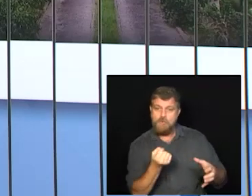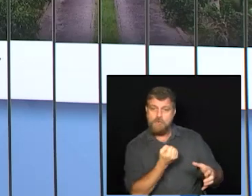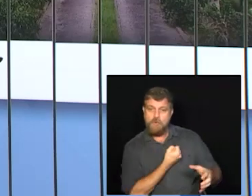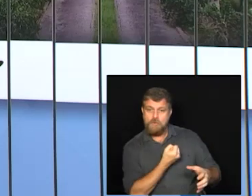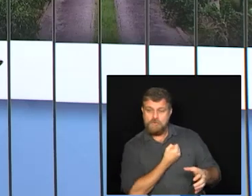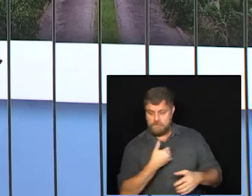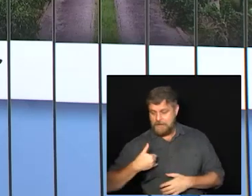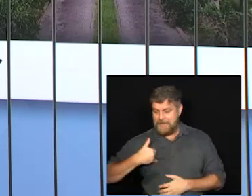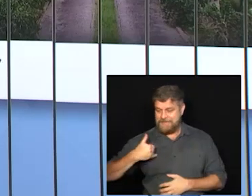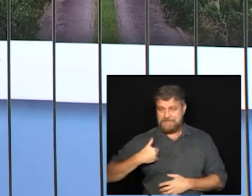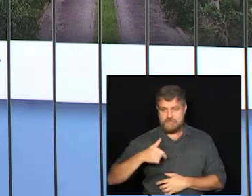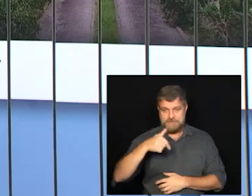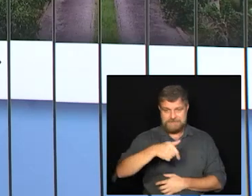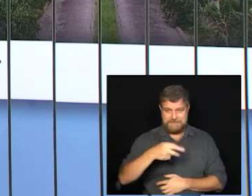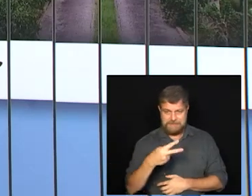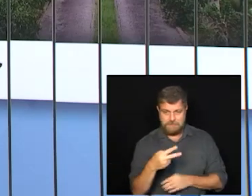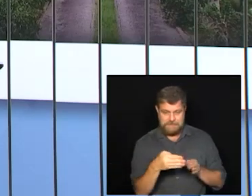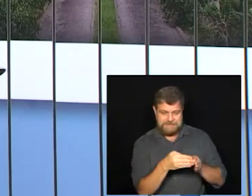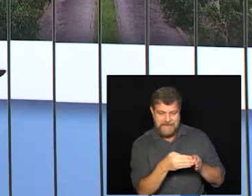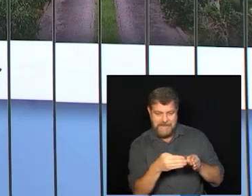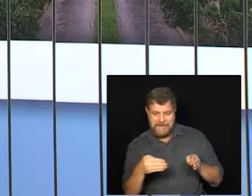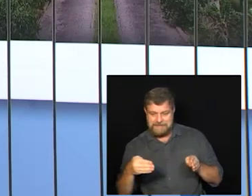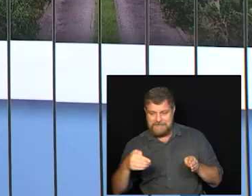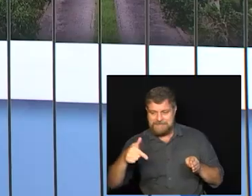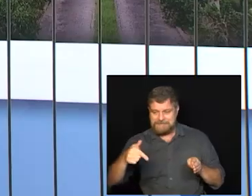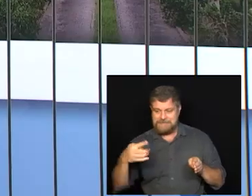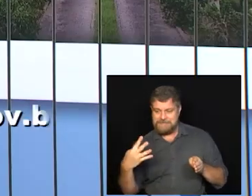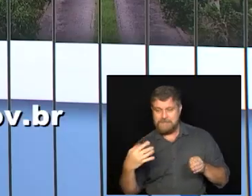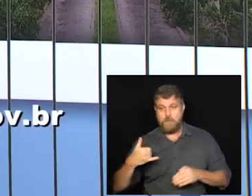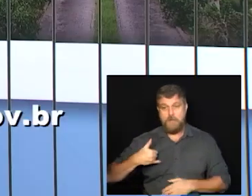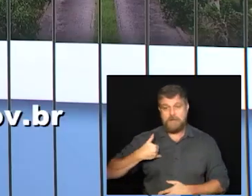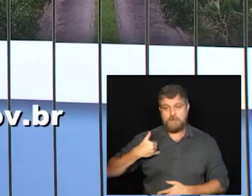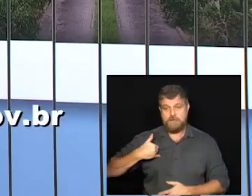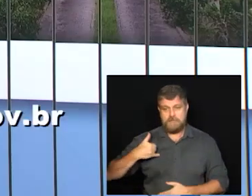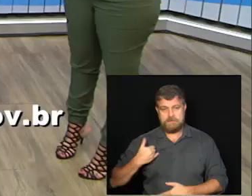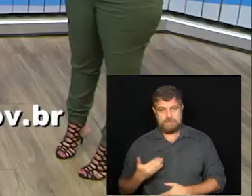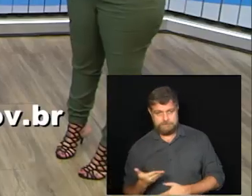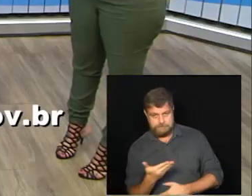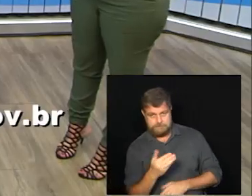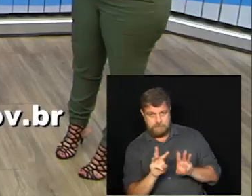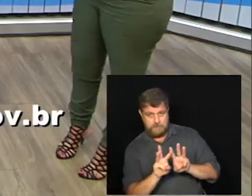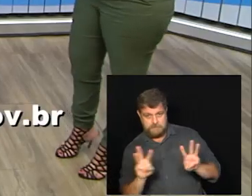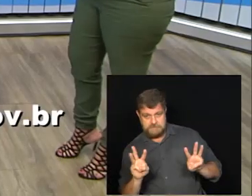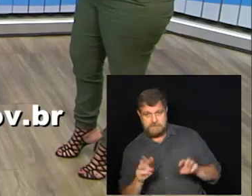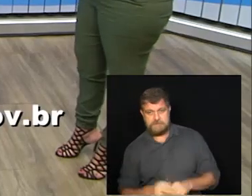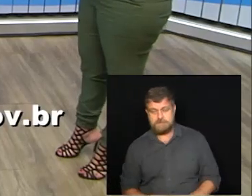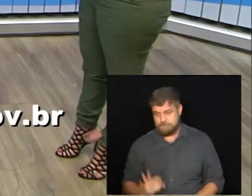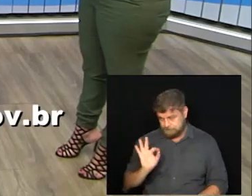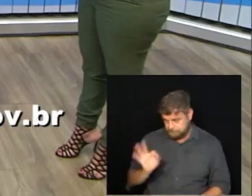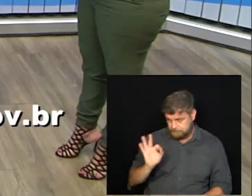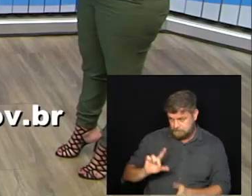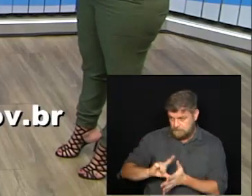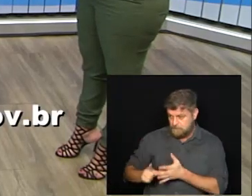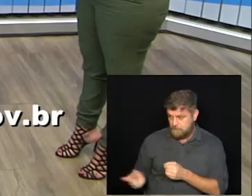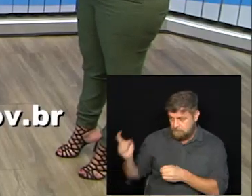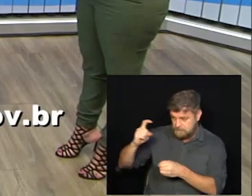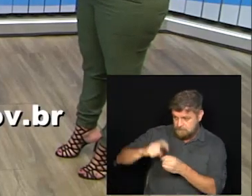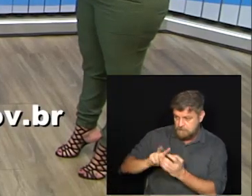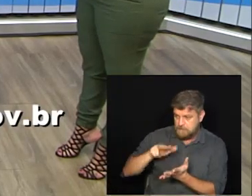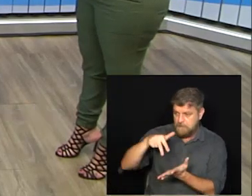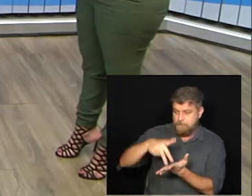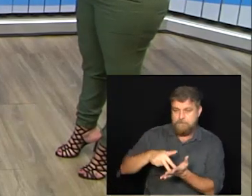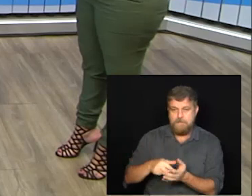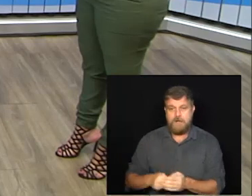grupo. 72, 73 e 74 anos. Certíssimo, Mirna Abreu. Volta daqui a pouco com as notícias